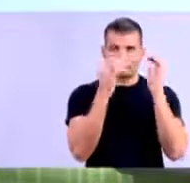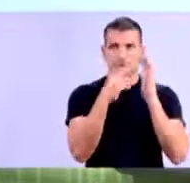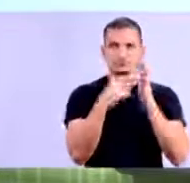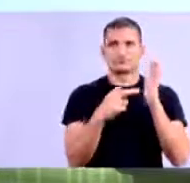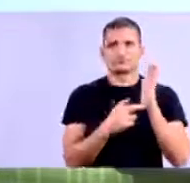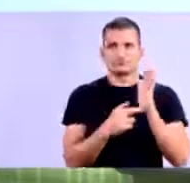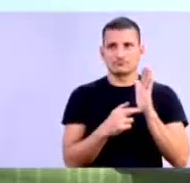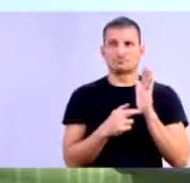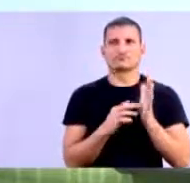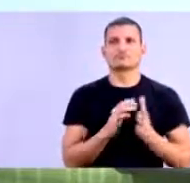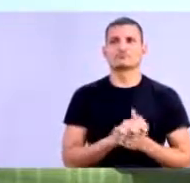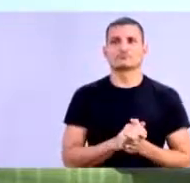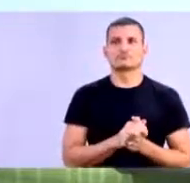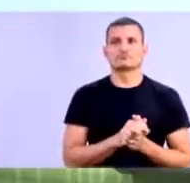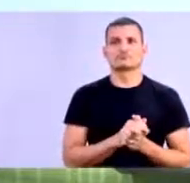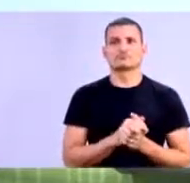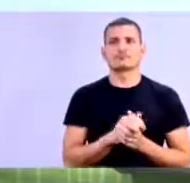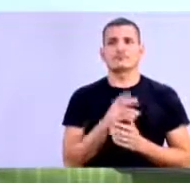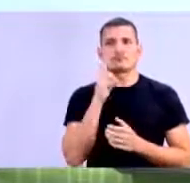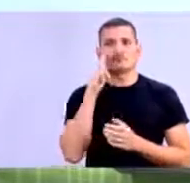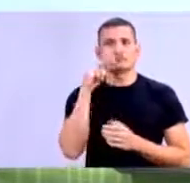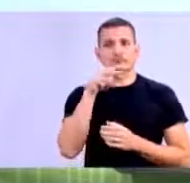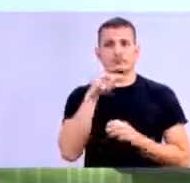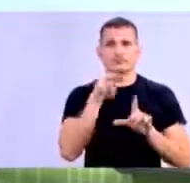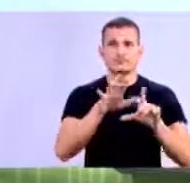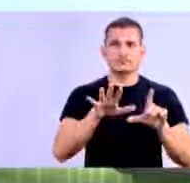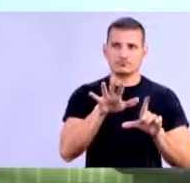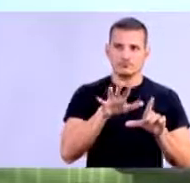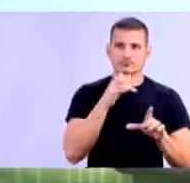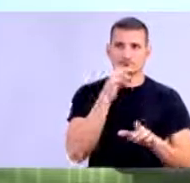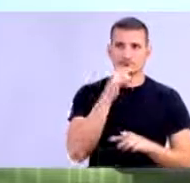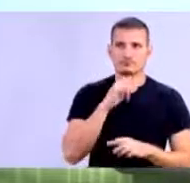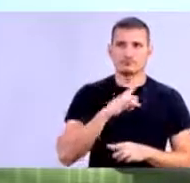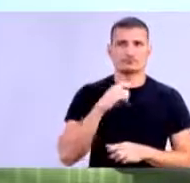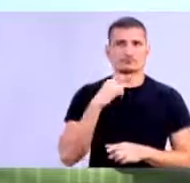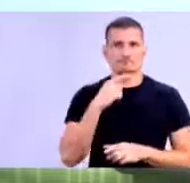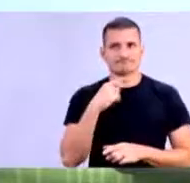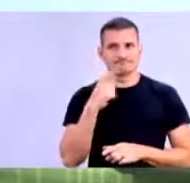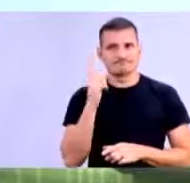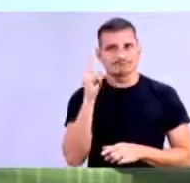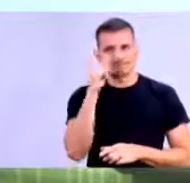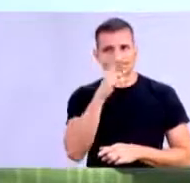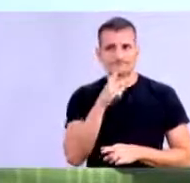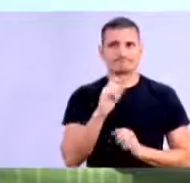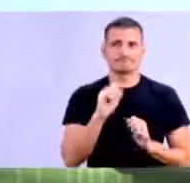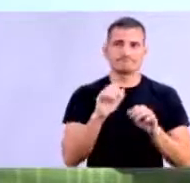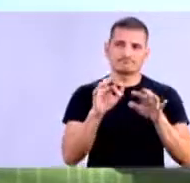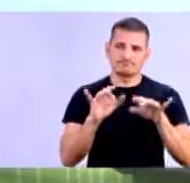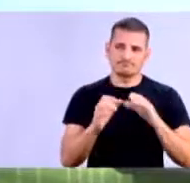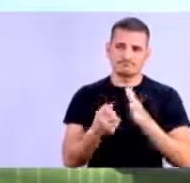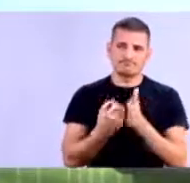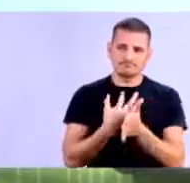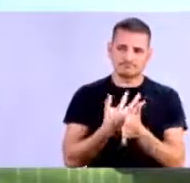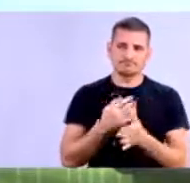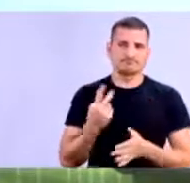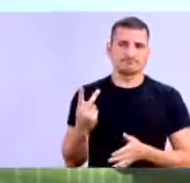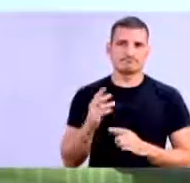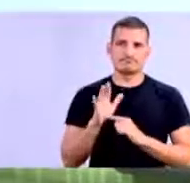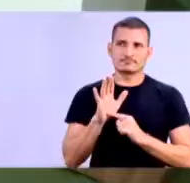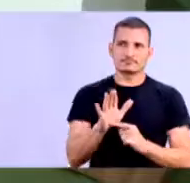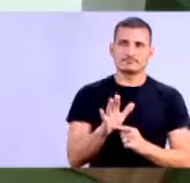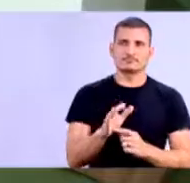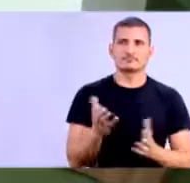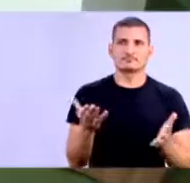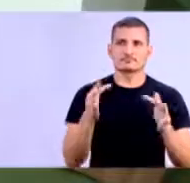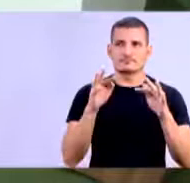está postado ali no ambiente virtual. Tendo dificuldade, nos escrevam, estamos aqui para atendê-los. Vamos finalizar, professora, a